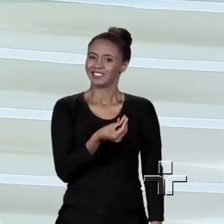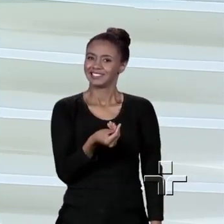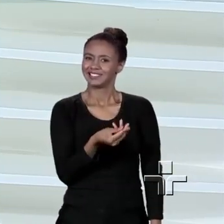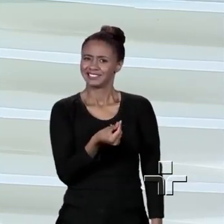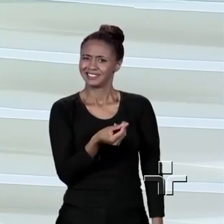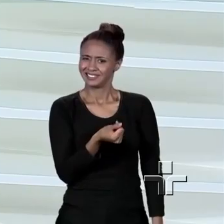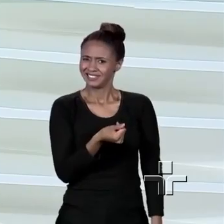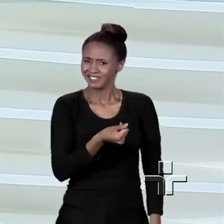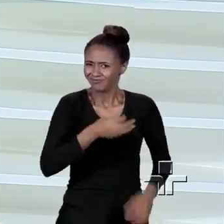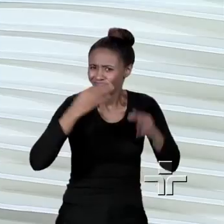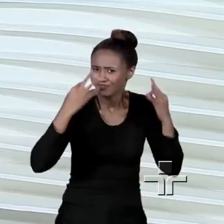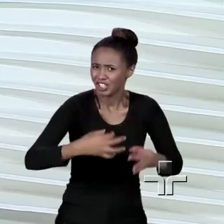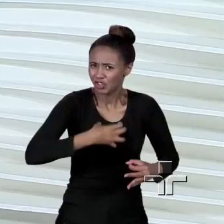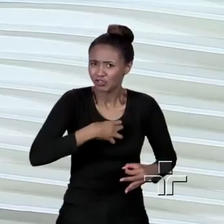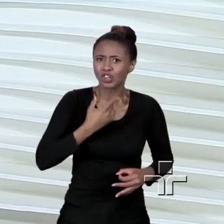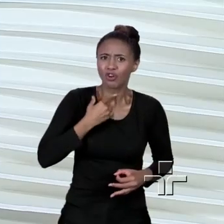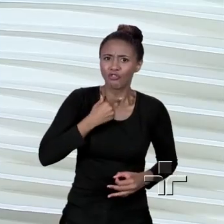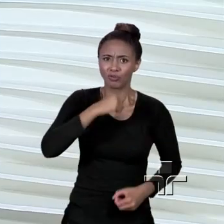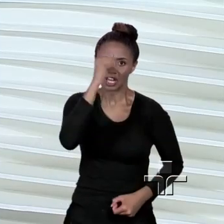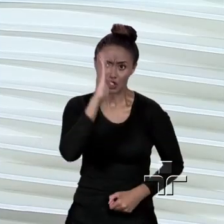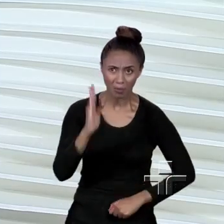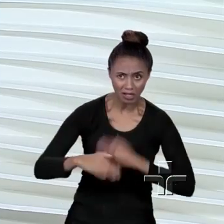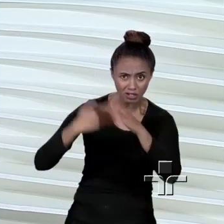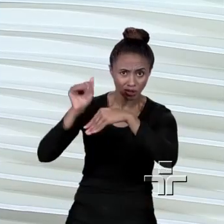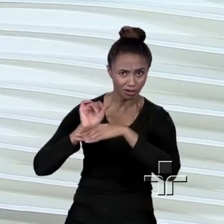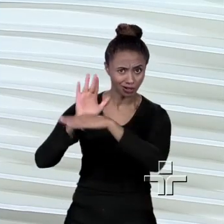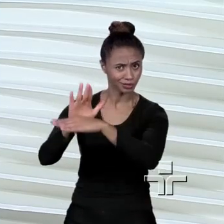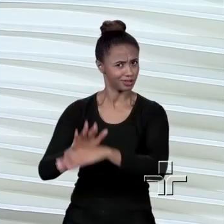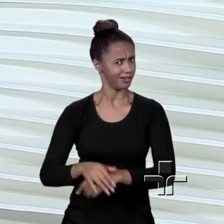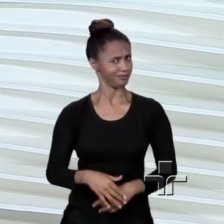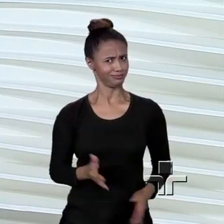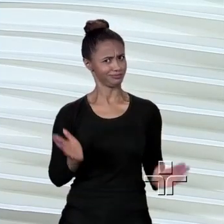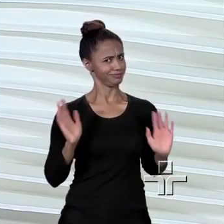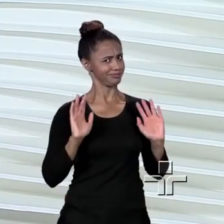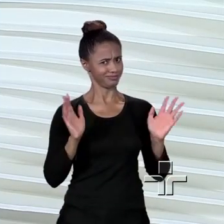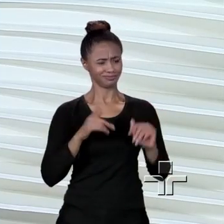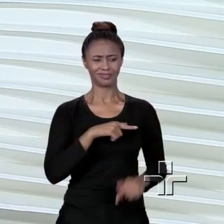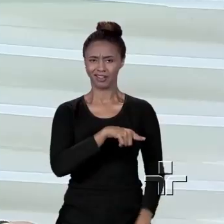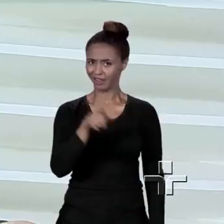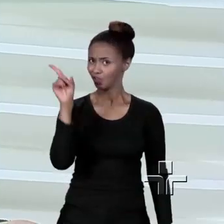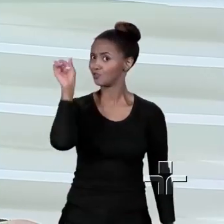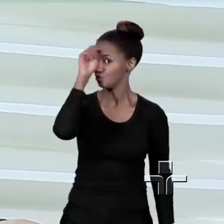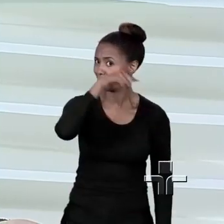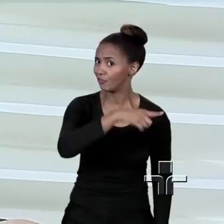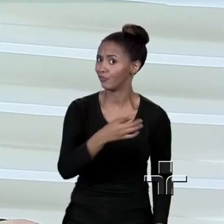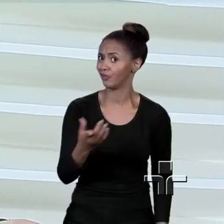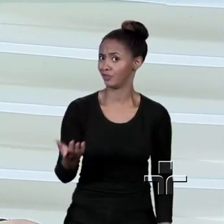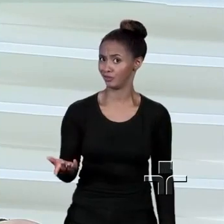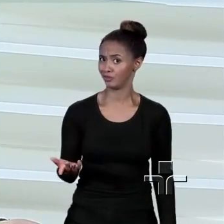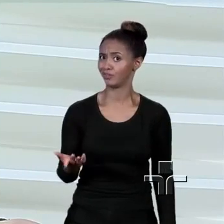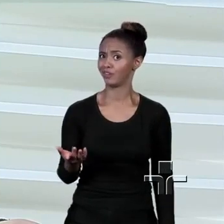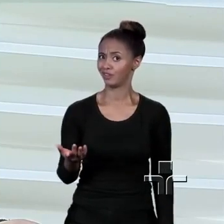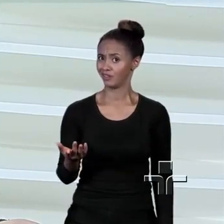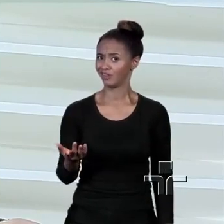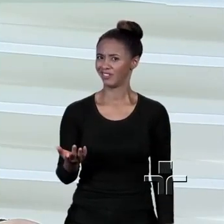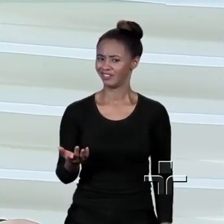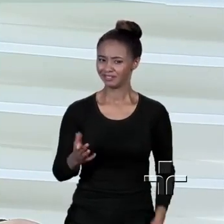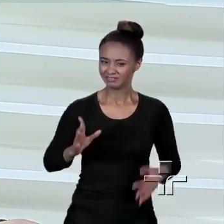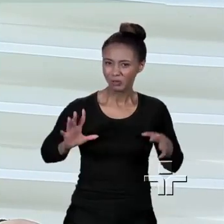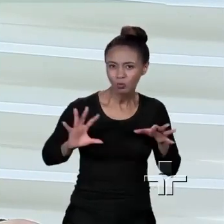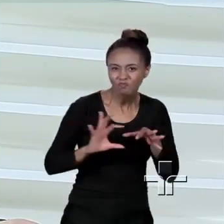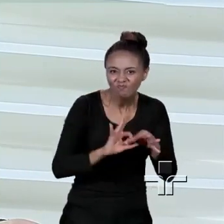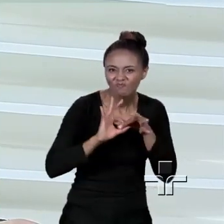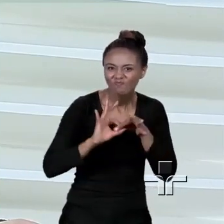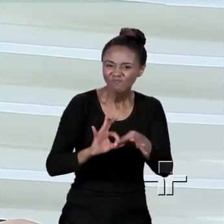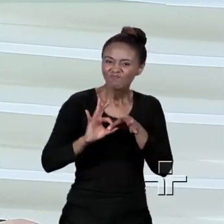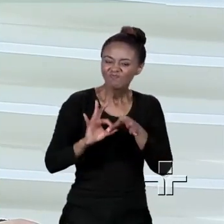um jeito de querer ver o Brasil prosperar. Então, assim, eu acho muito difícil ter uma unidade